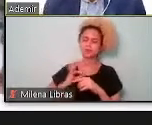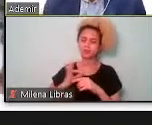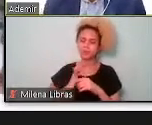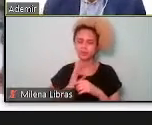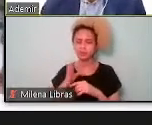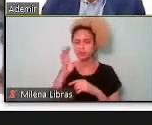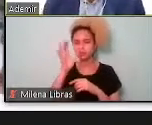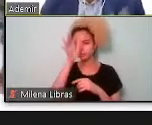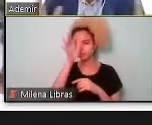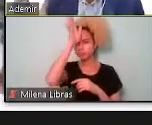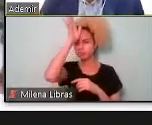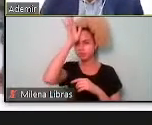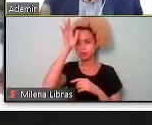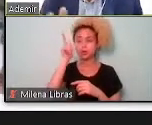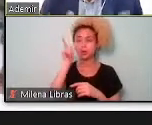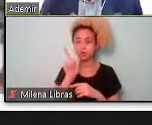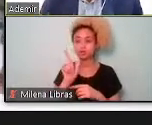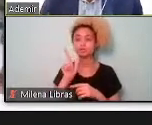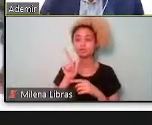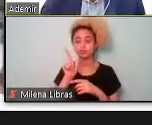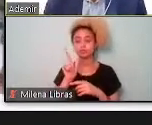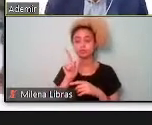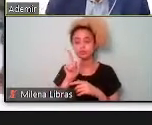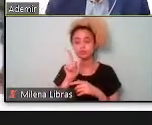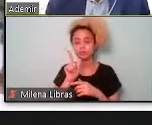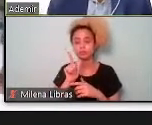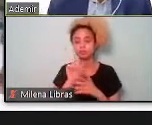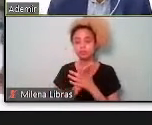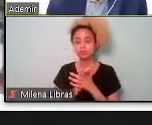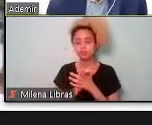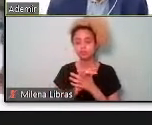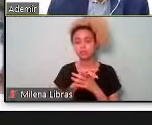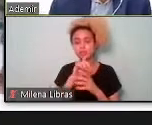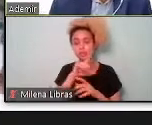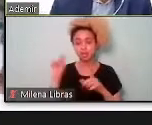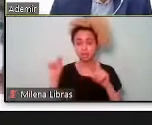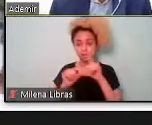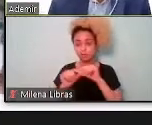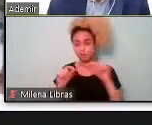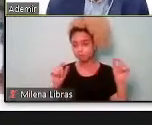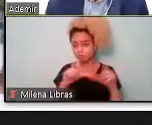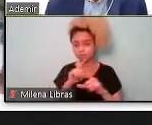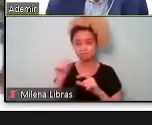os moradores conseguiram, então, retirar todos os moradores desse prédio